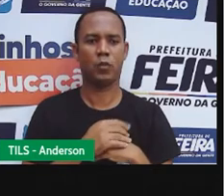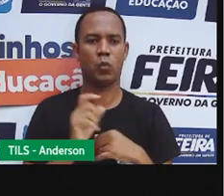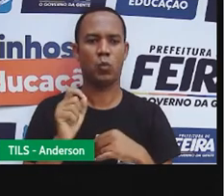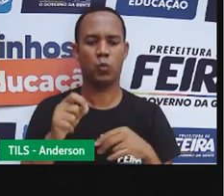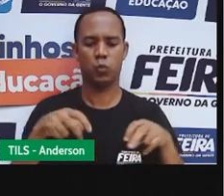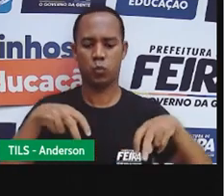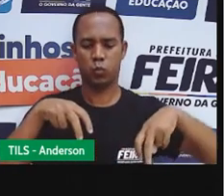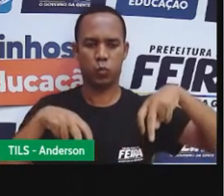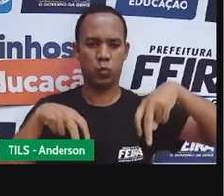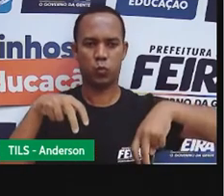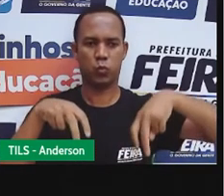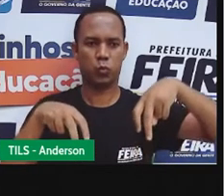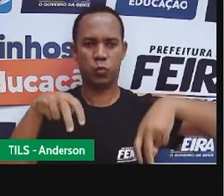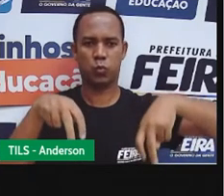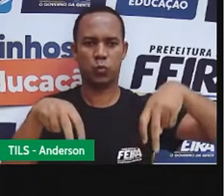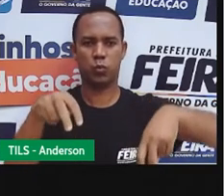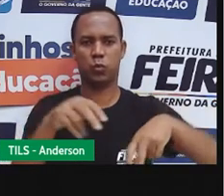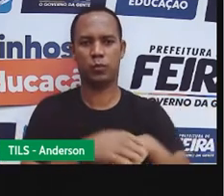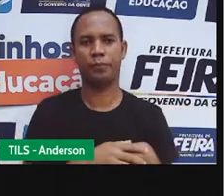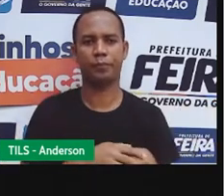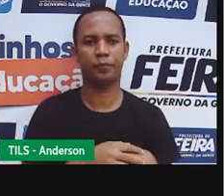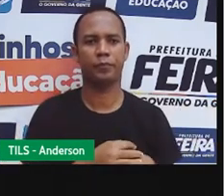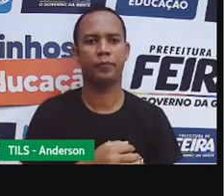suspensos pelas pernas de pau.